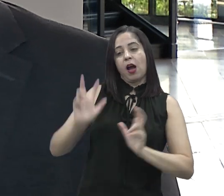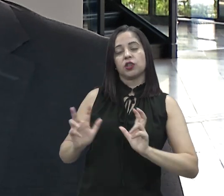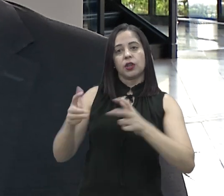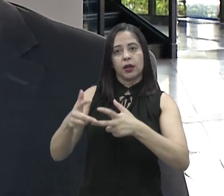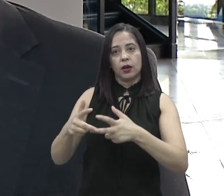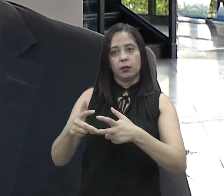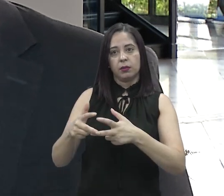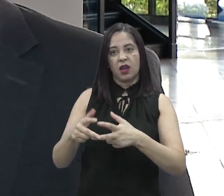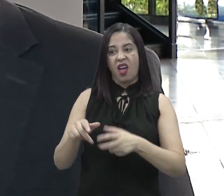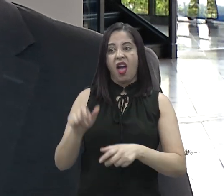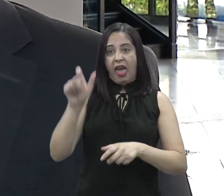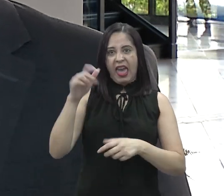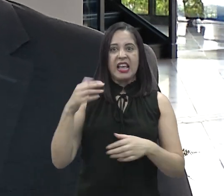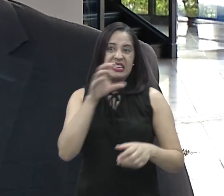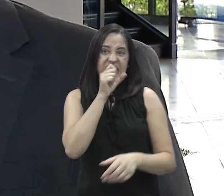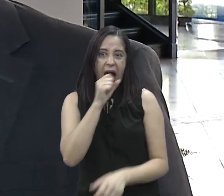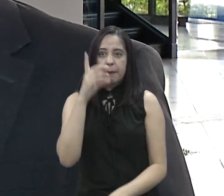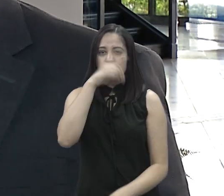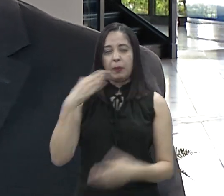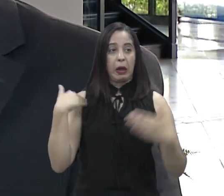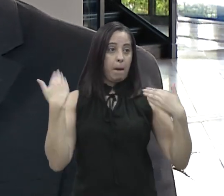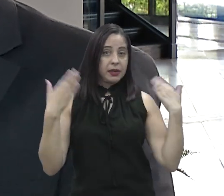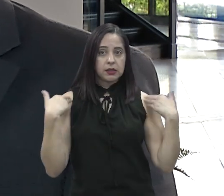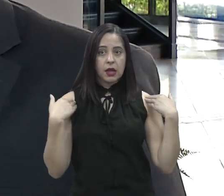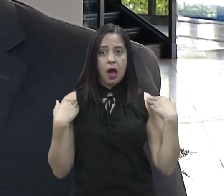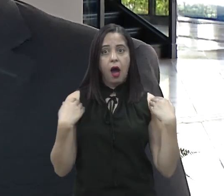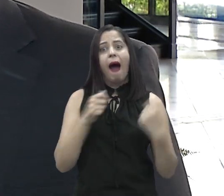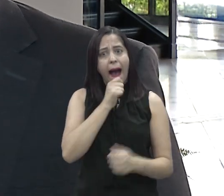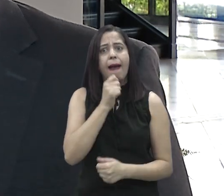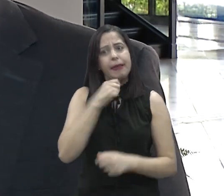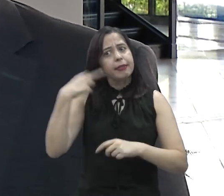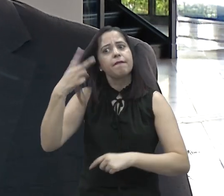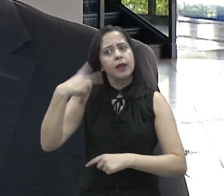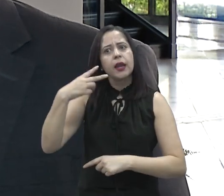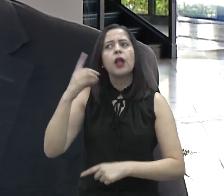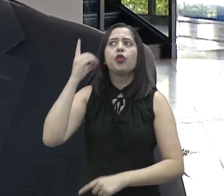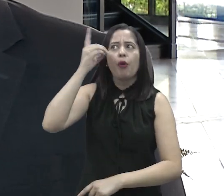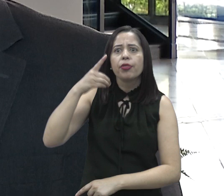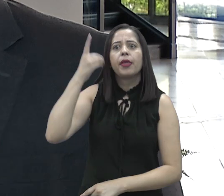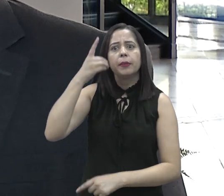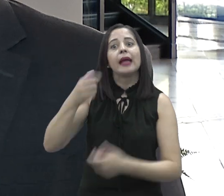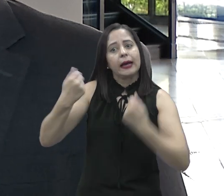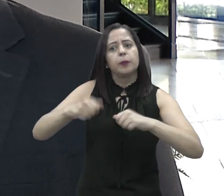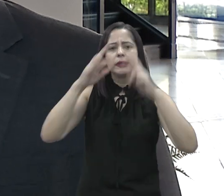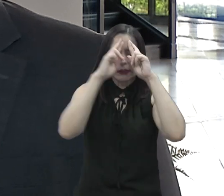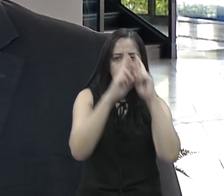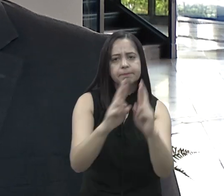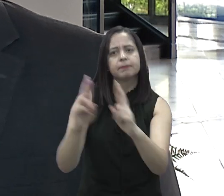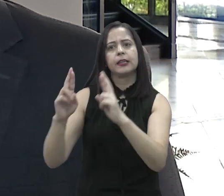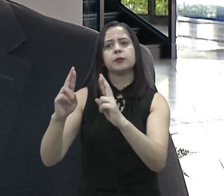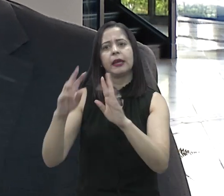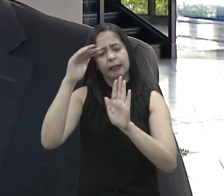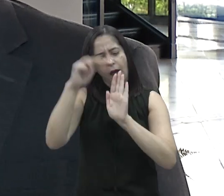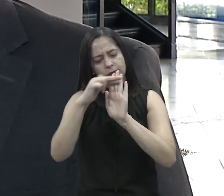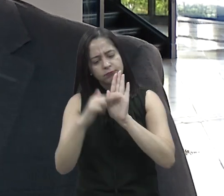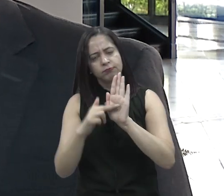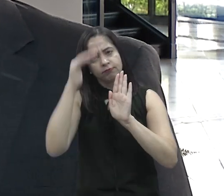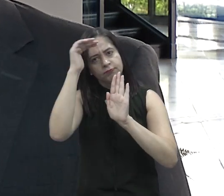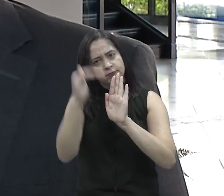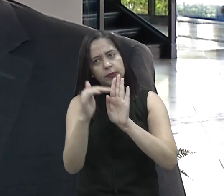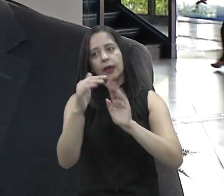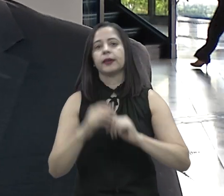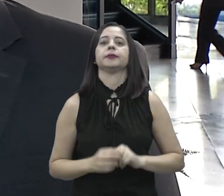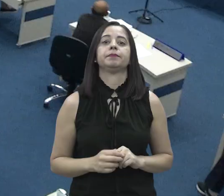Então, mesmo fora, a pessoa continua sendo vereador, vereadora, um deputado, uma deputada, ele continua tendo que respeitar o